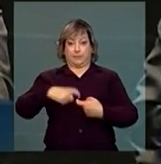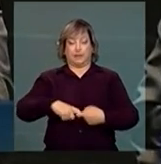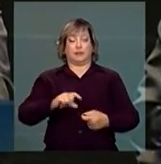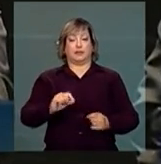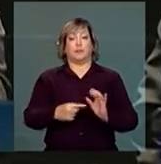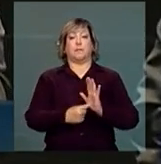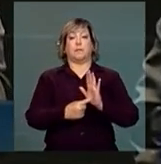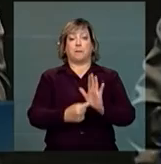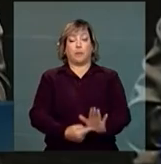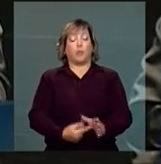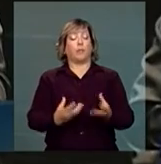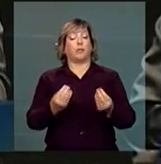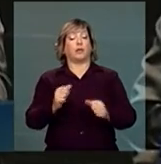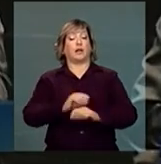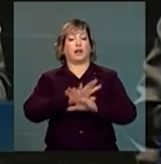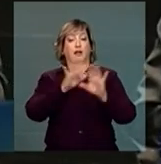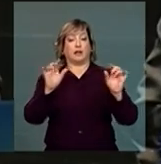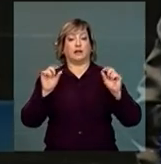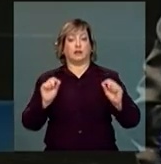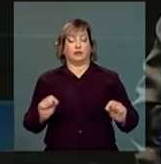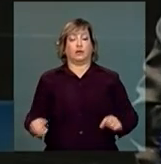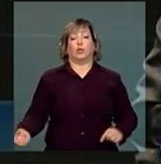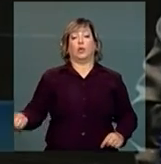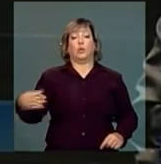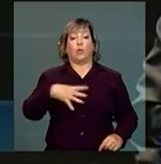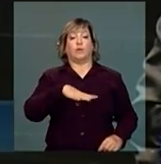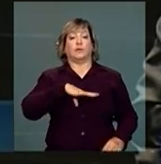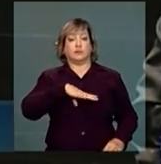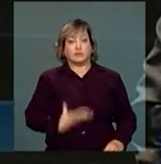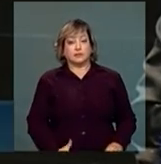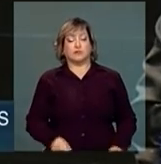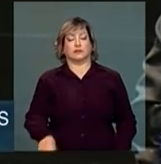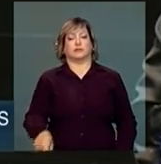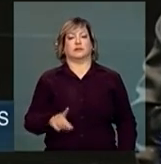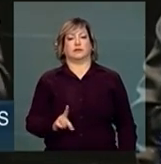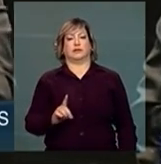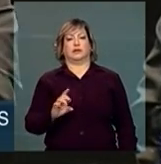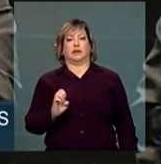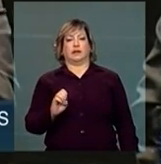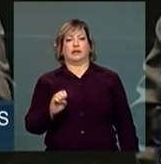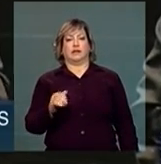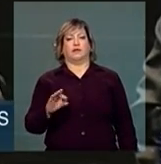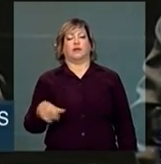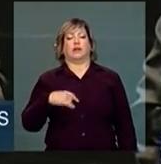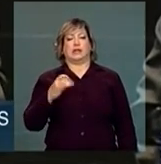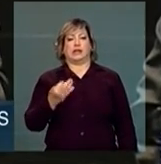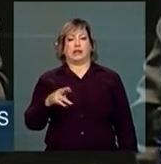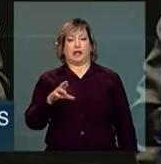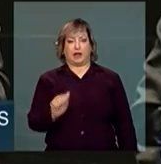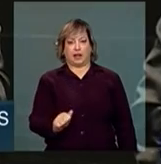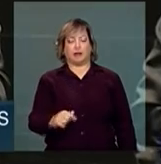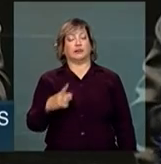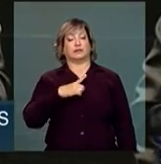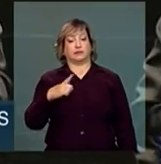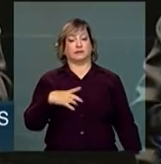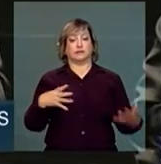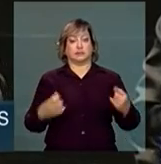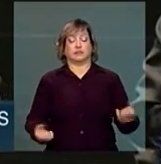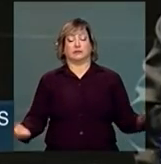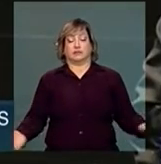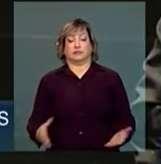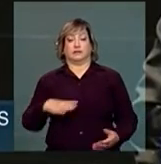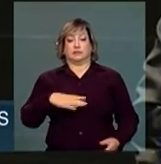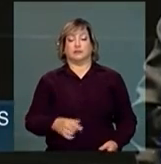muito claramente os novos desafios que o INCRA está assumindo, desafios